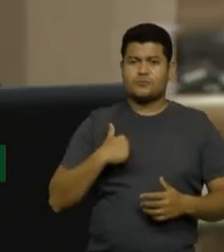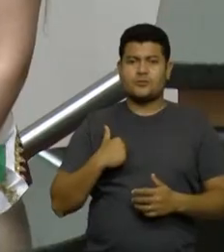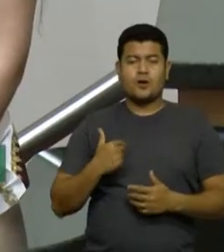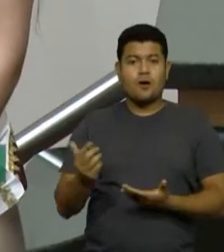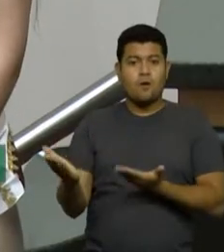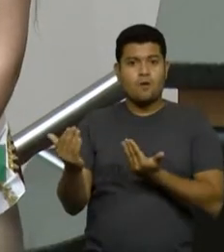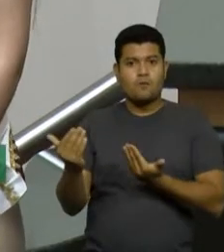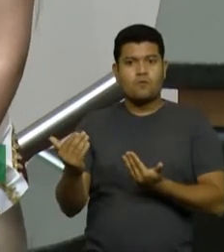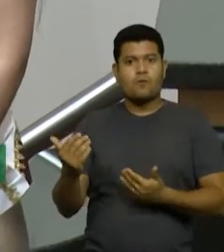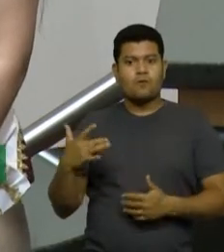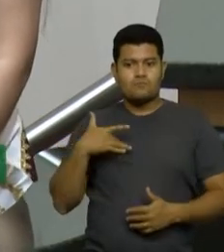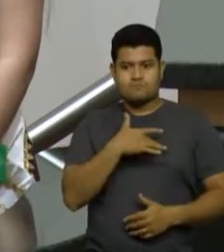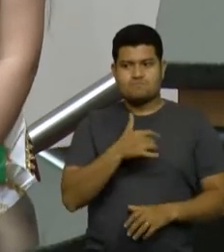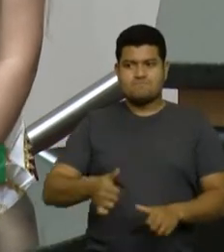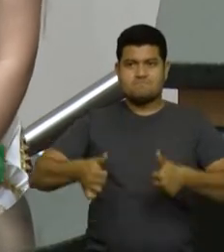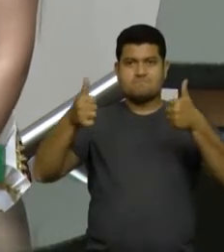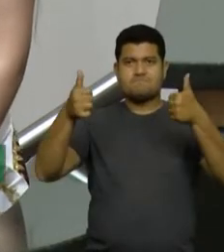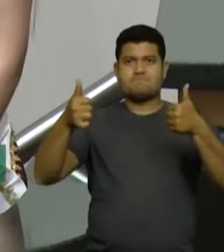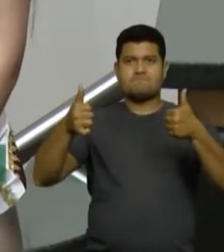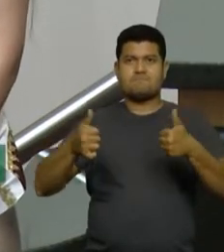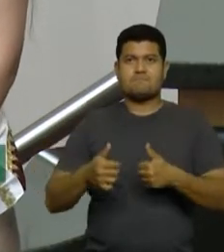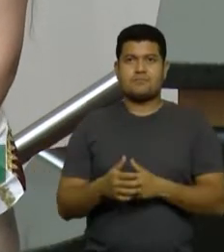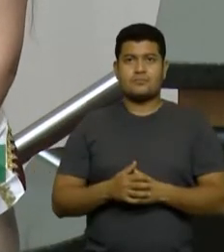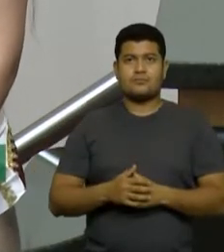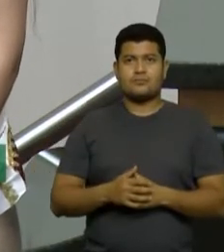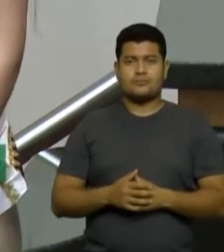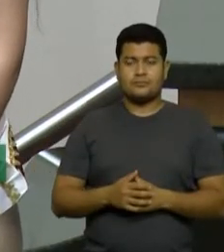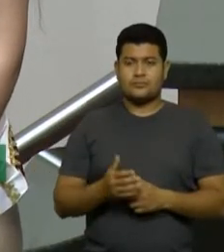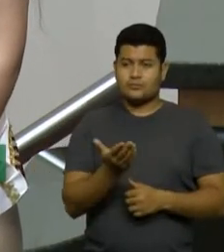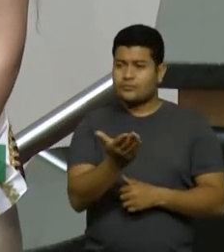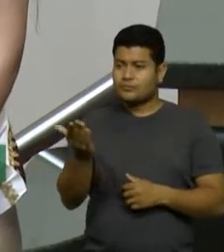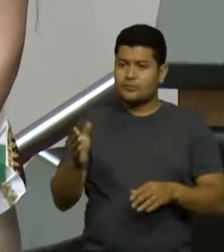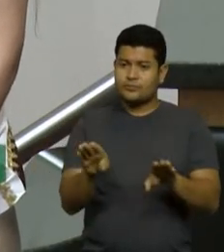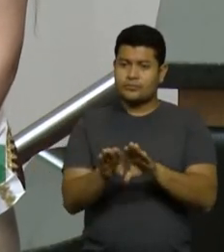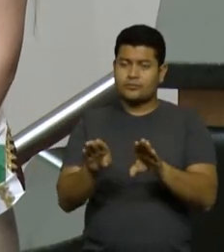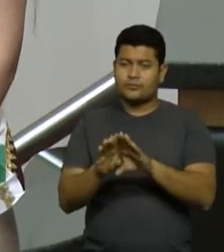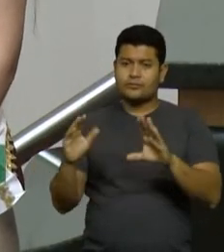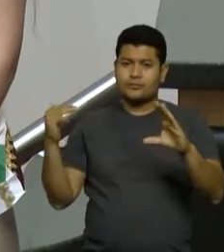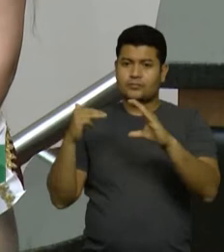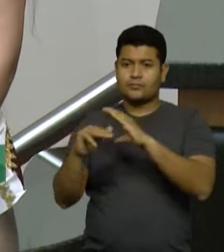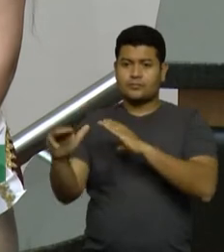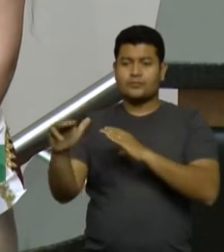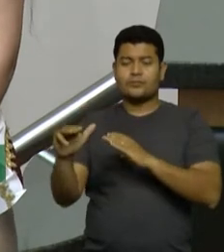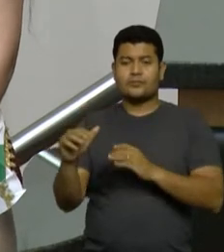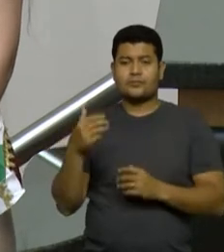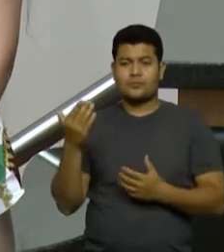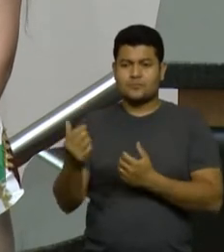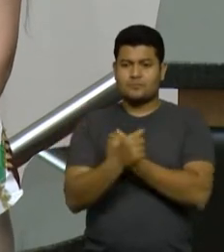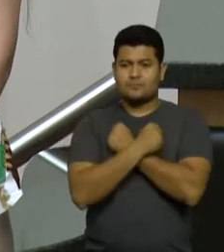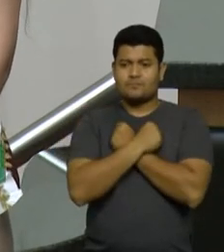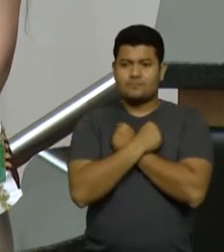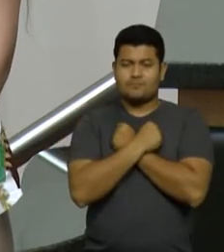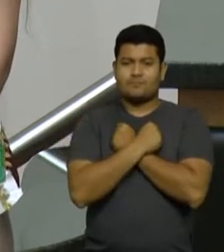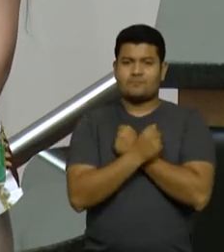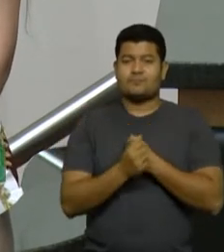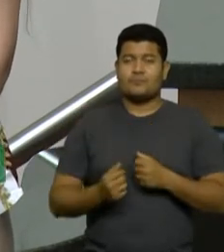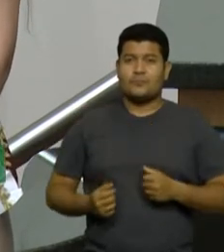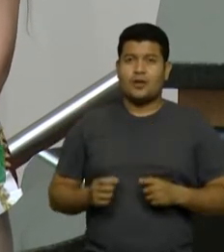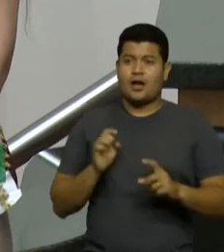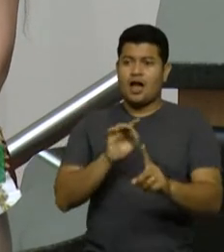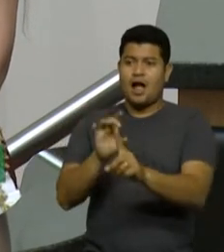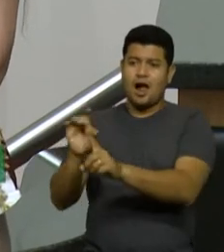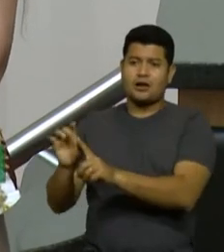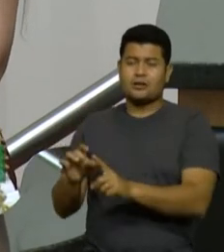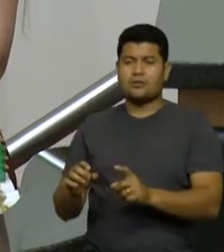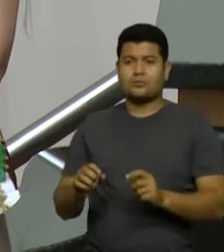sabe? E também pedir para que vocês encaminhem lá para Bidon, meu fraterno abraço a cada bolsonarista, a cada